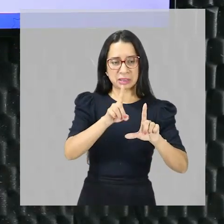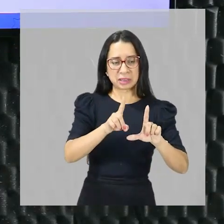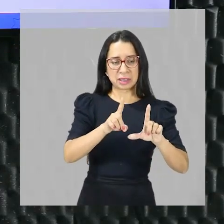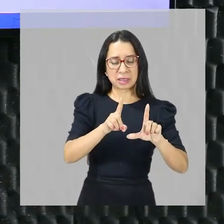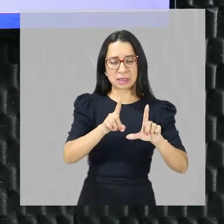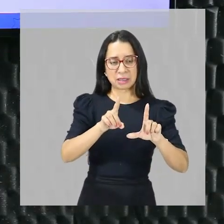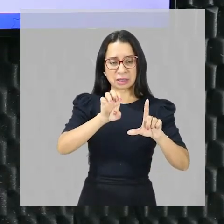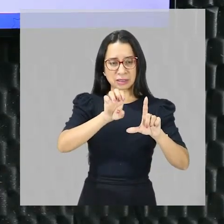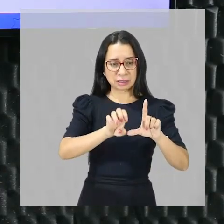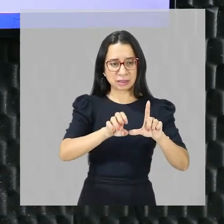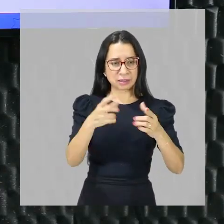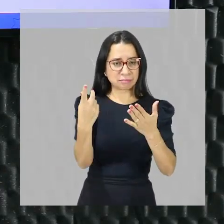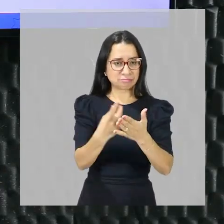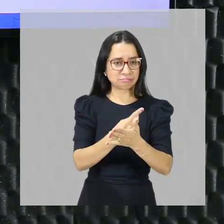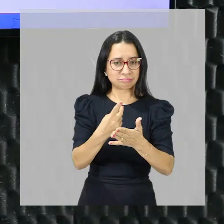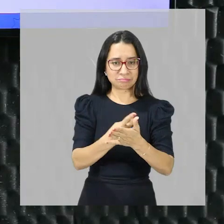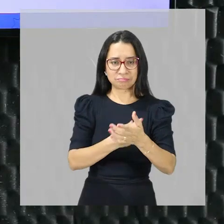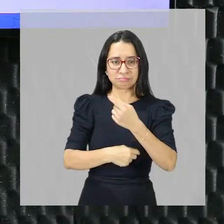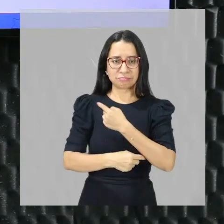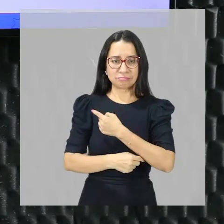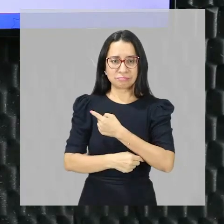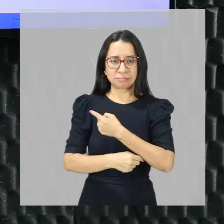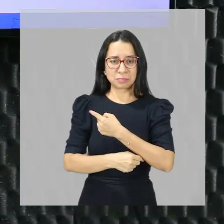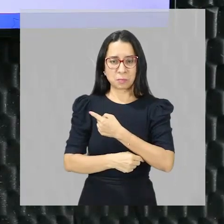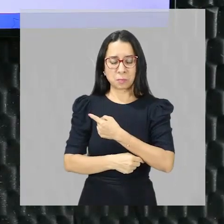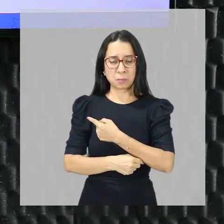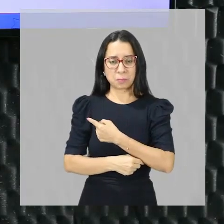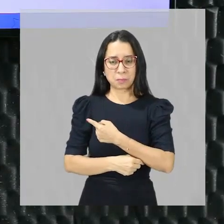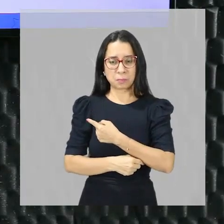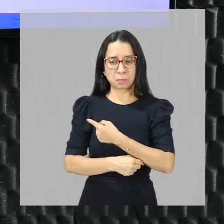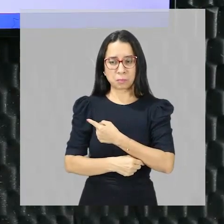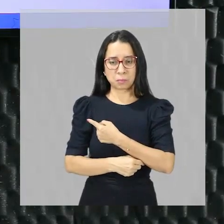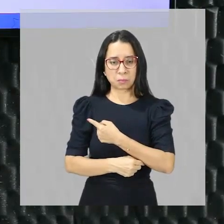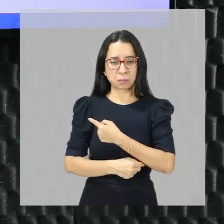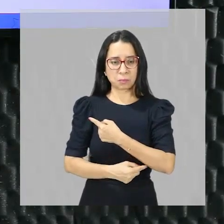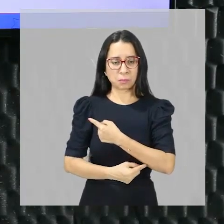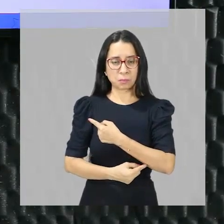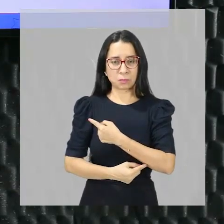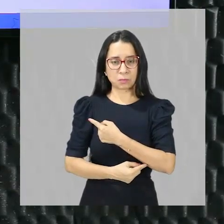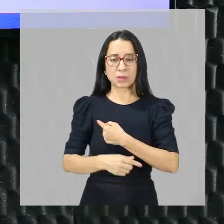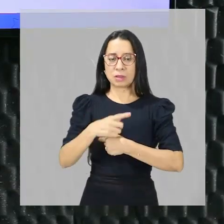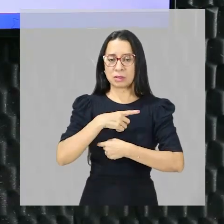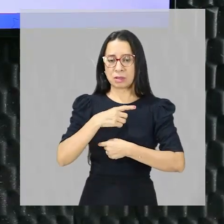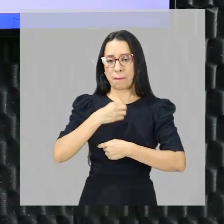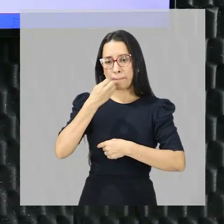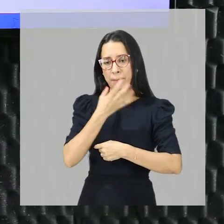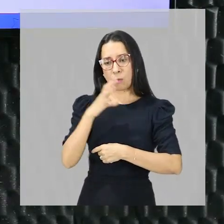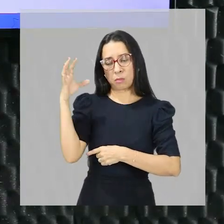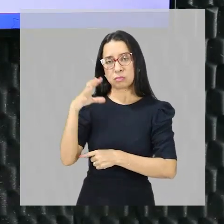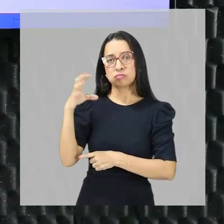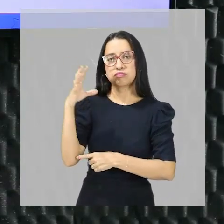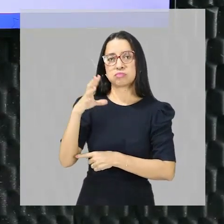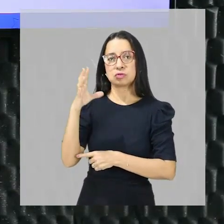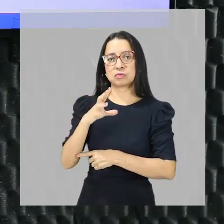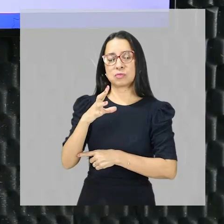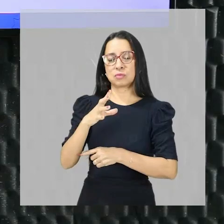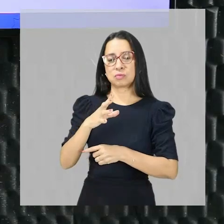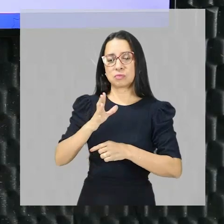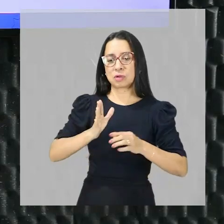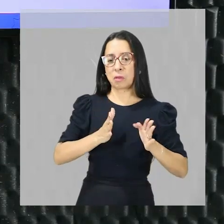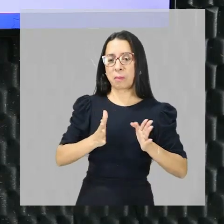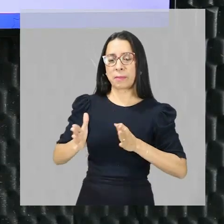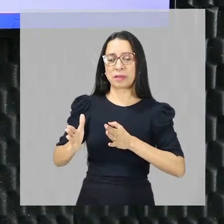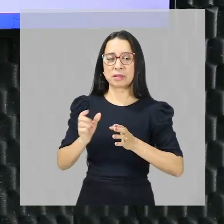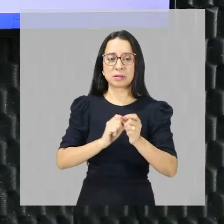desertificação no Pampa Gaúcho, lá o clima é árido ou semiárido, não, clima subtropical, tem boa incidência de chuva em determinado período, tu já